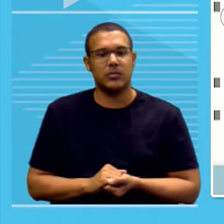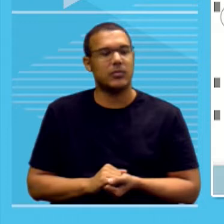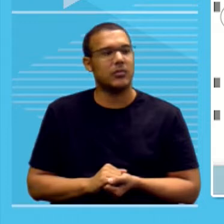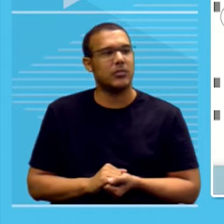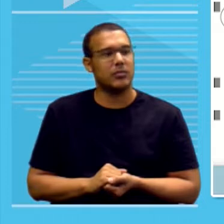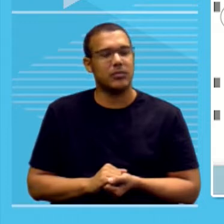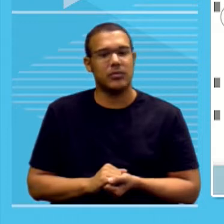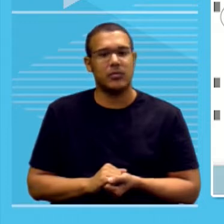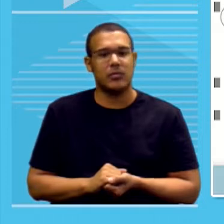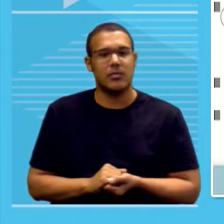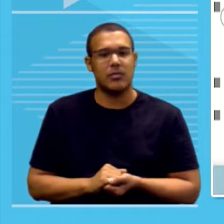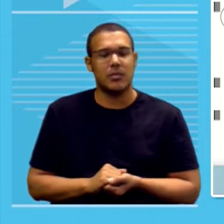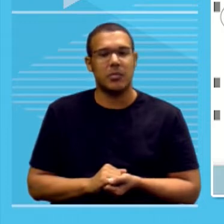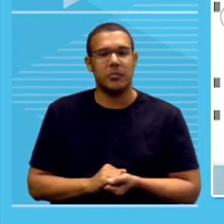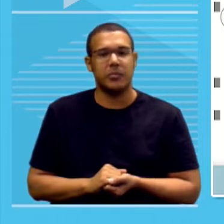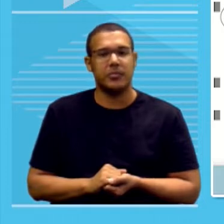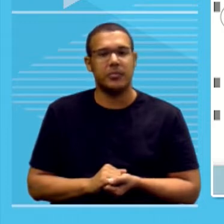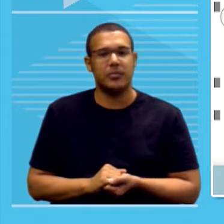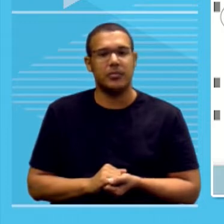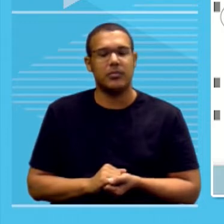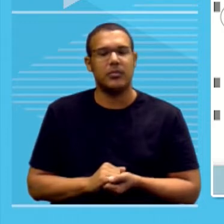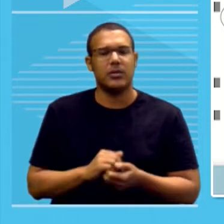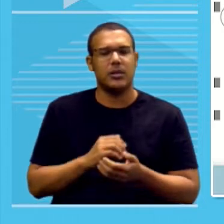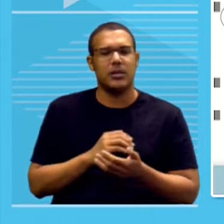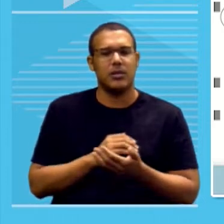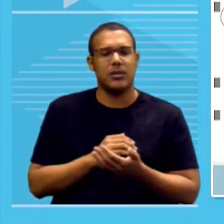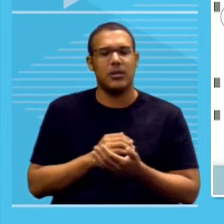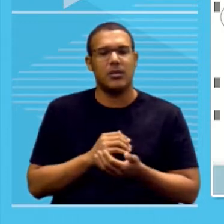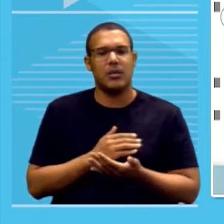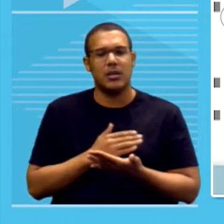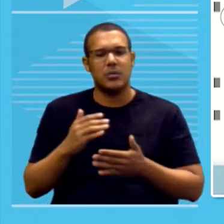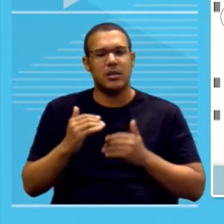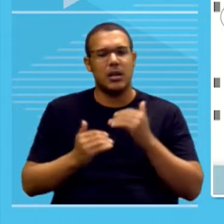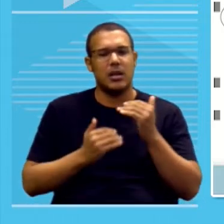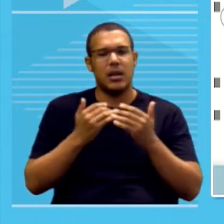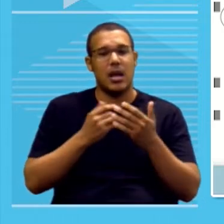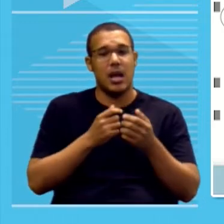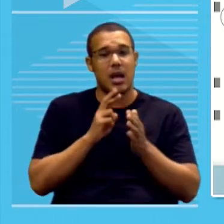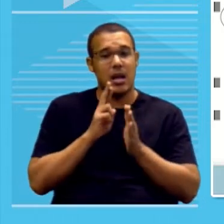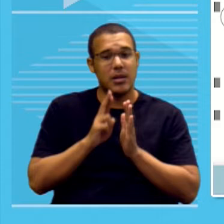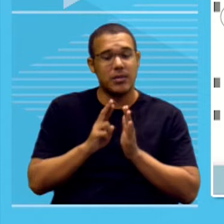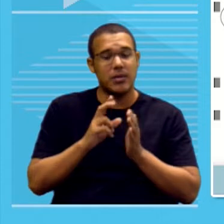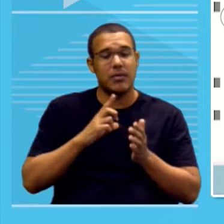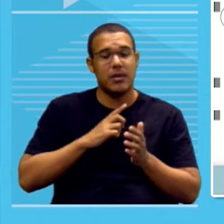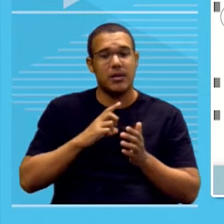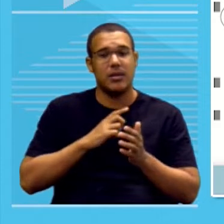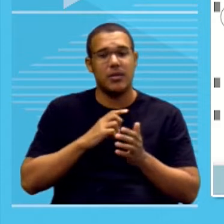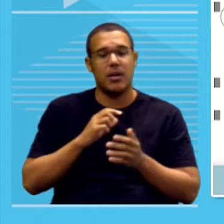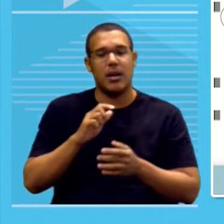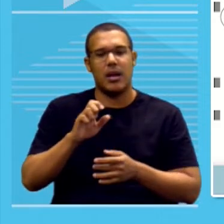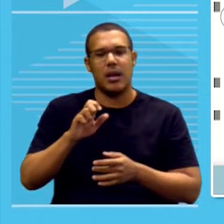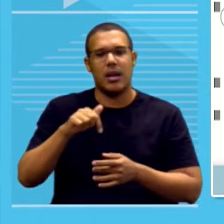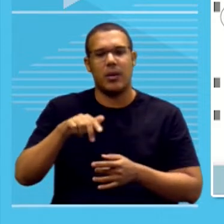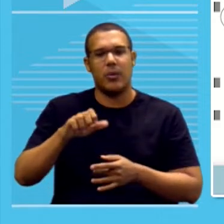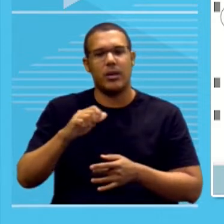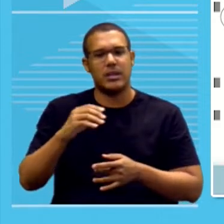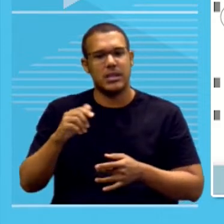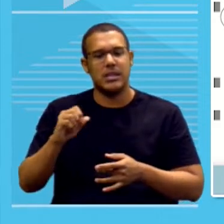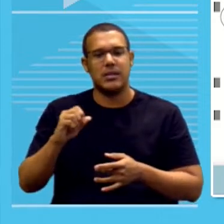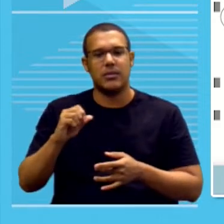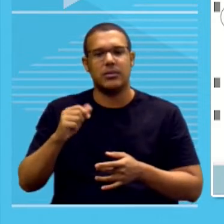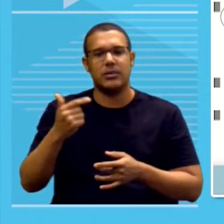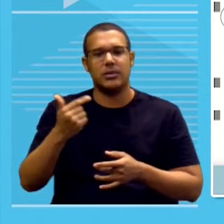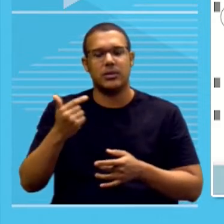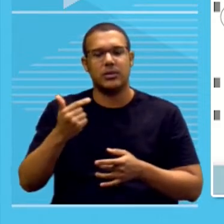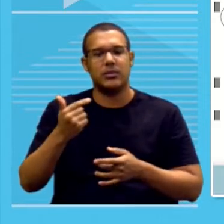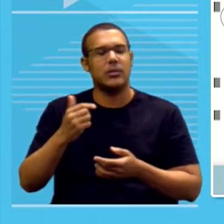uma equação do segundo grau nós começarmos o desenvolvimento dela ela vai gerar uma equação de segundo grau Você ainda lembra Quais são